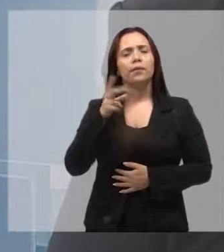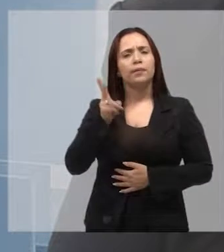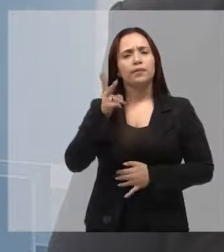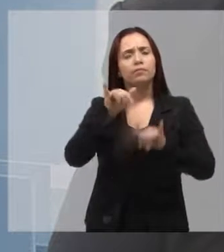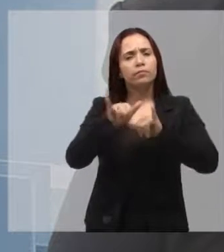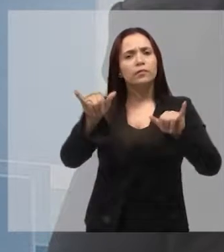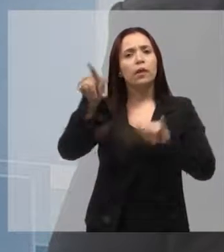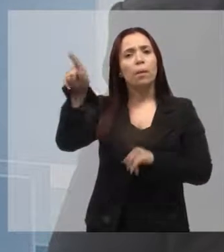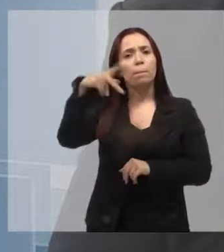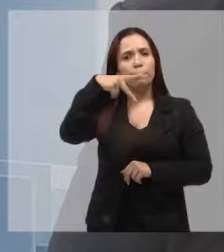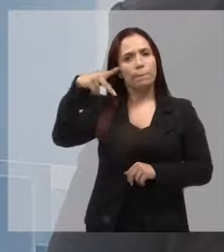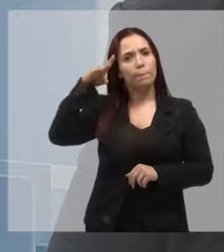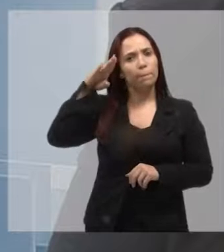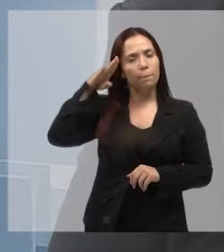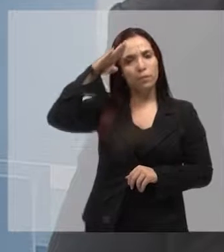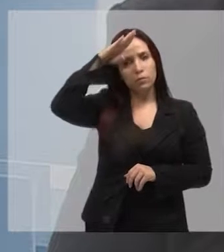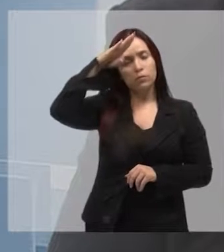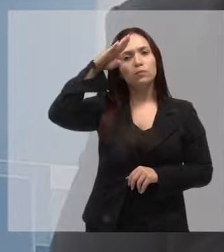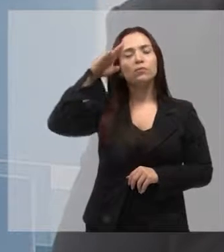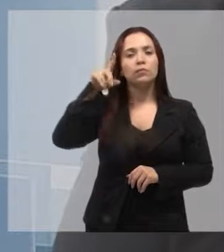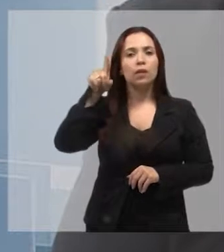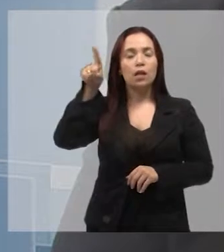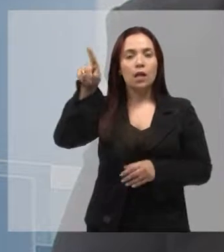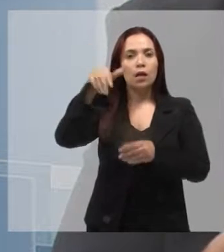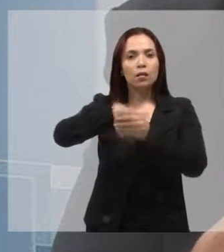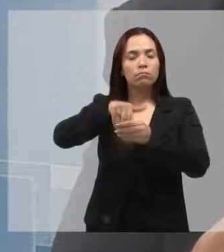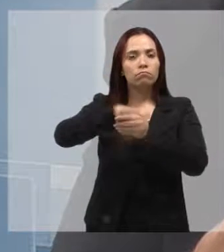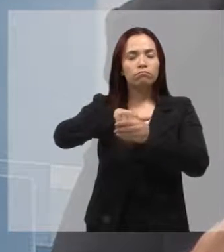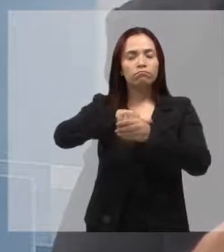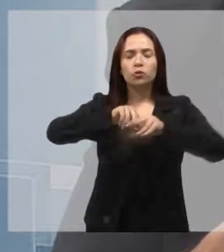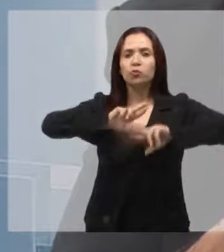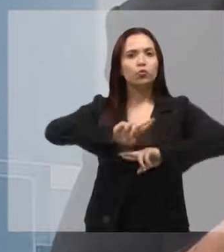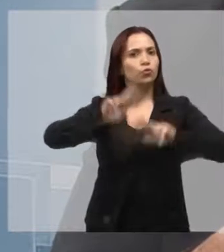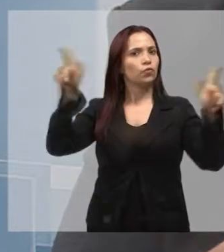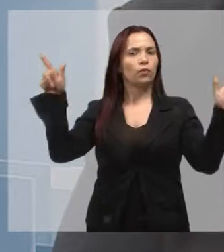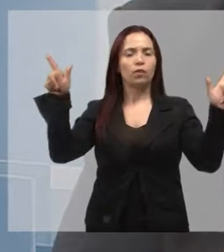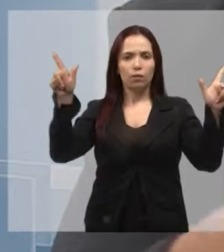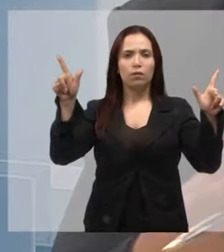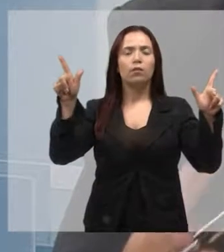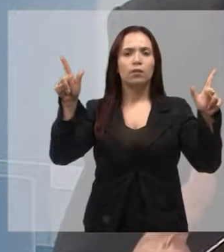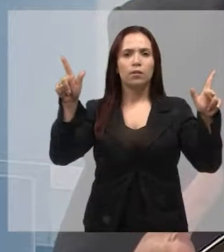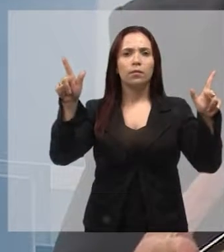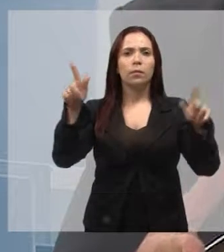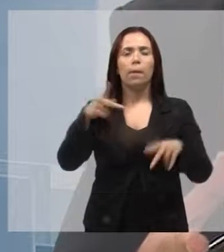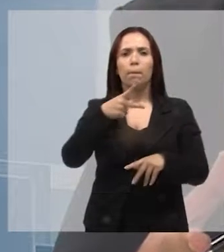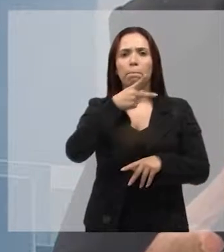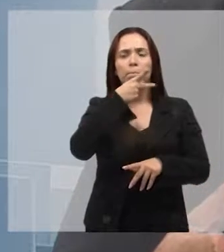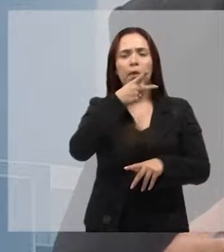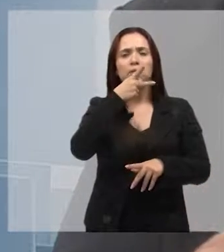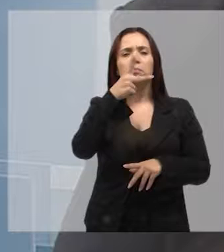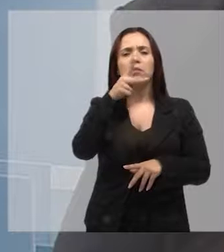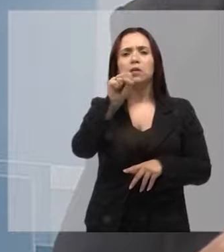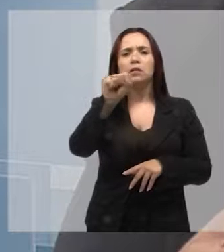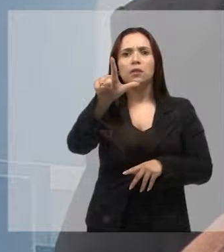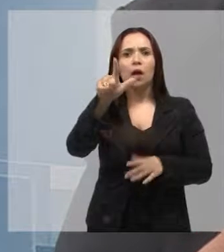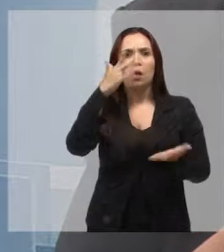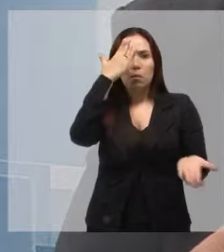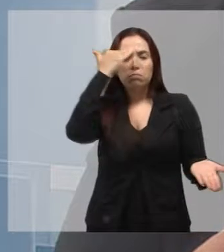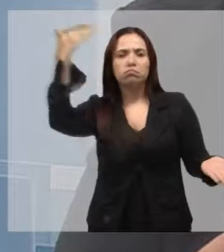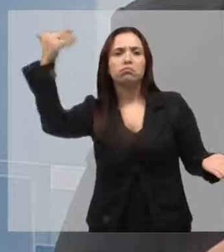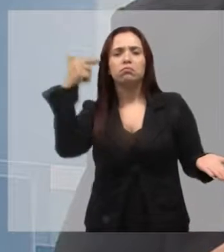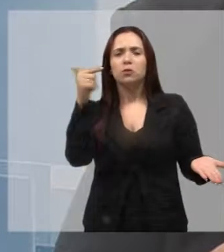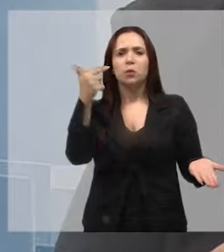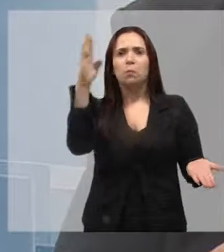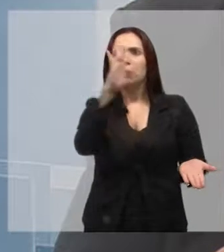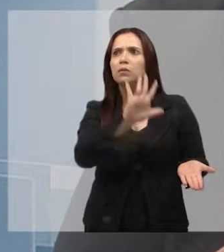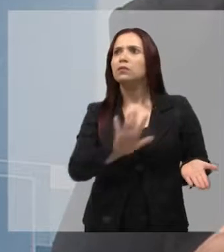Bolsonaro, foi um governo e foi eleito de uma forma atípica. O partido não é um partido nacional, ele não tinha força nacional,